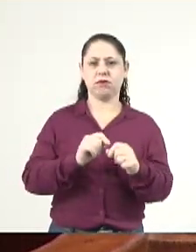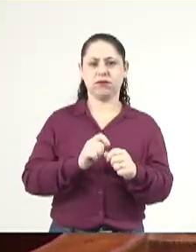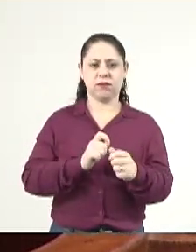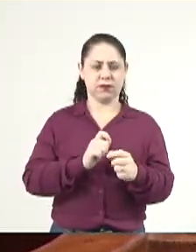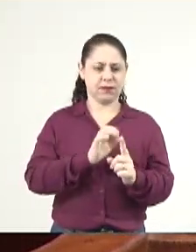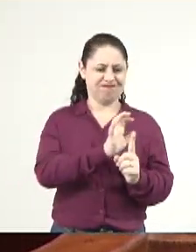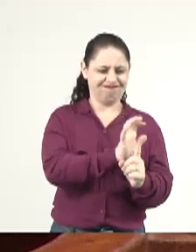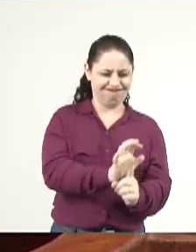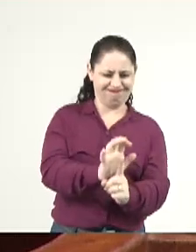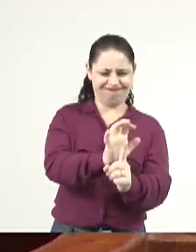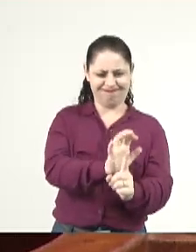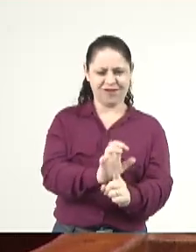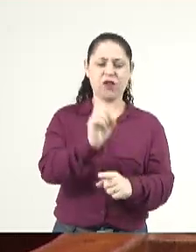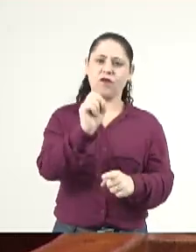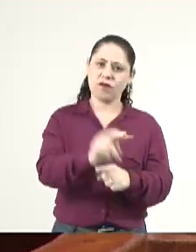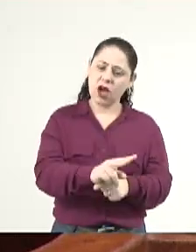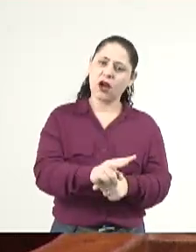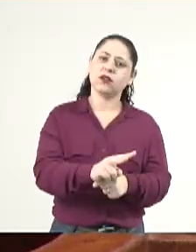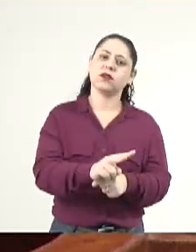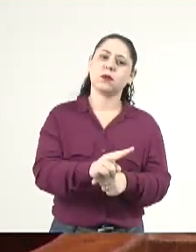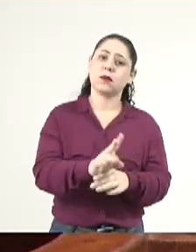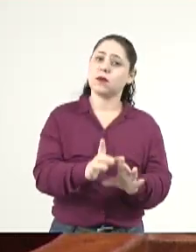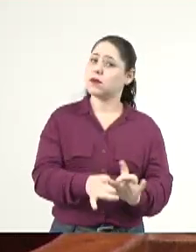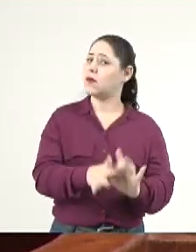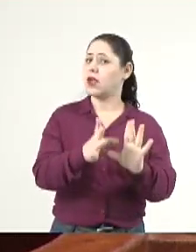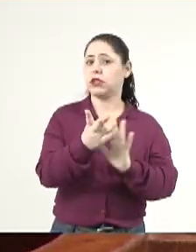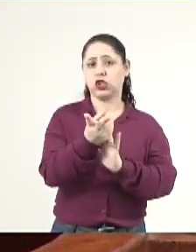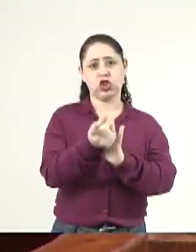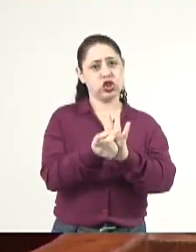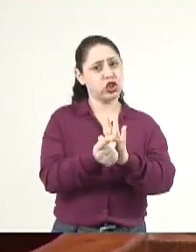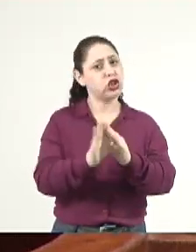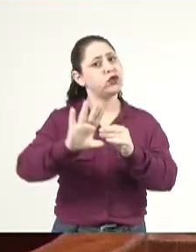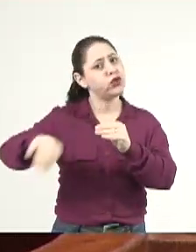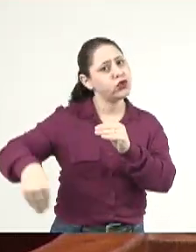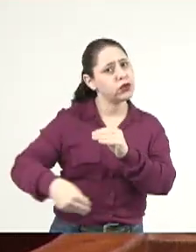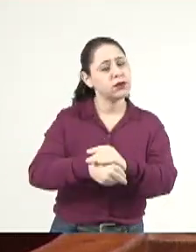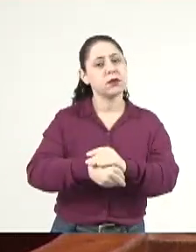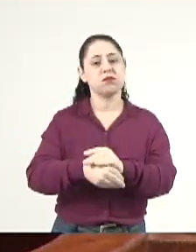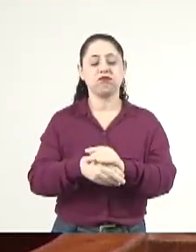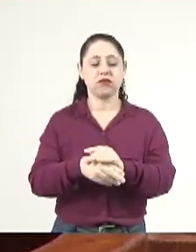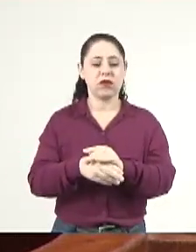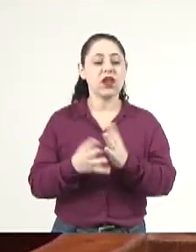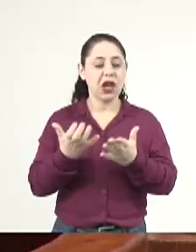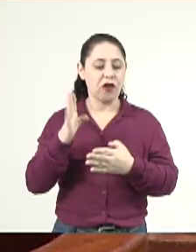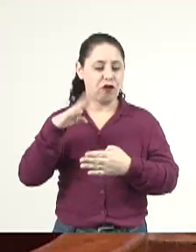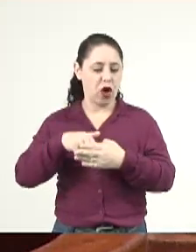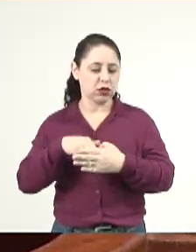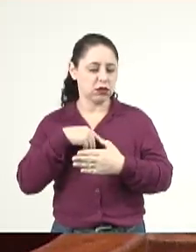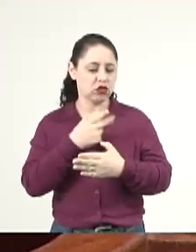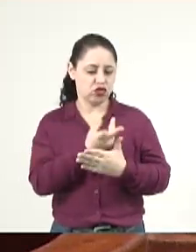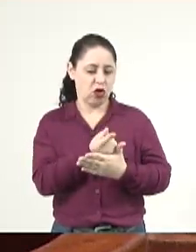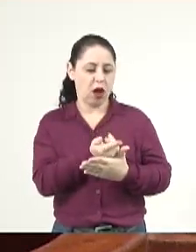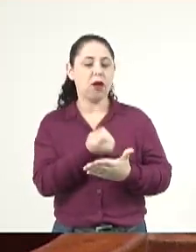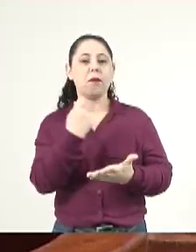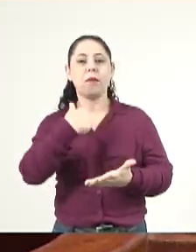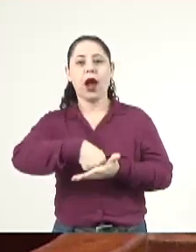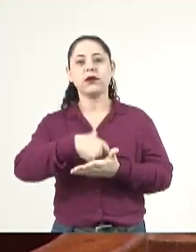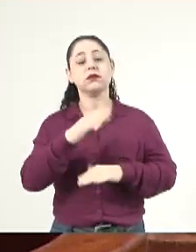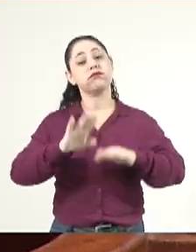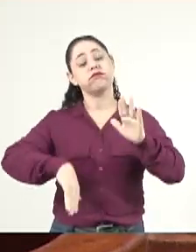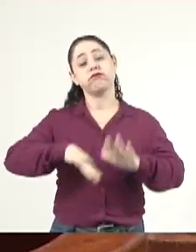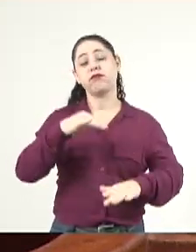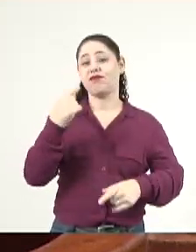pressionam por cargos, pressionam por liberação de emendas parlamentares e muitas vezes